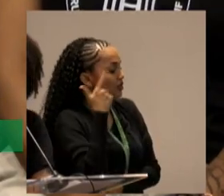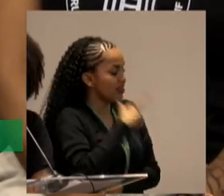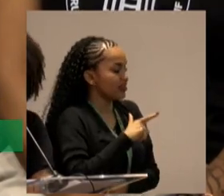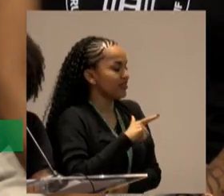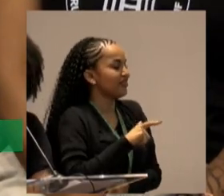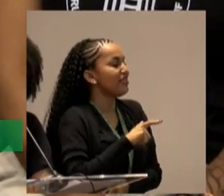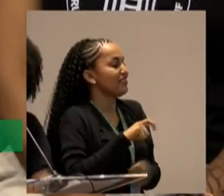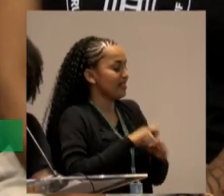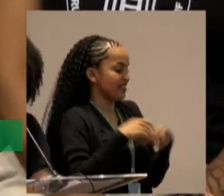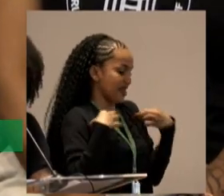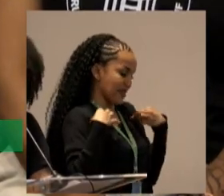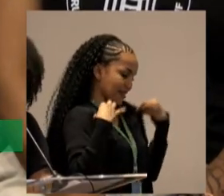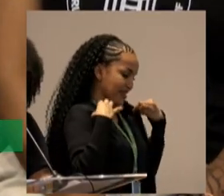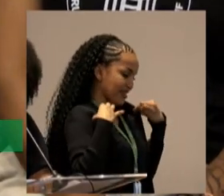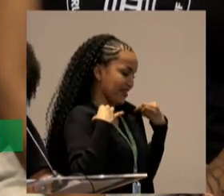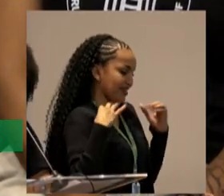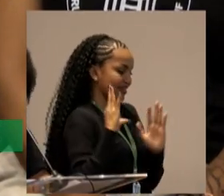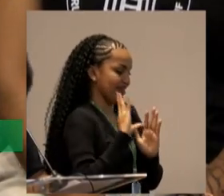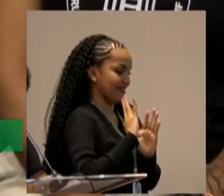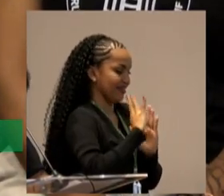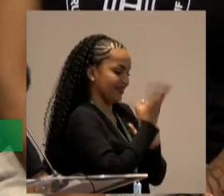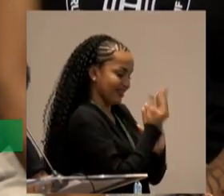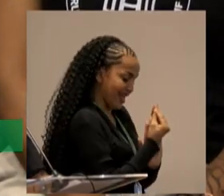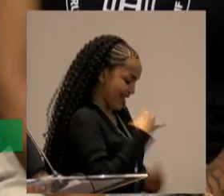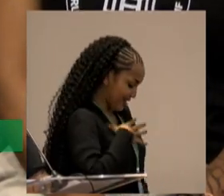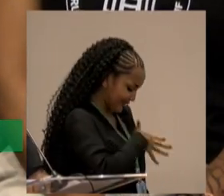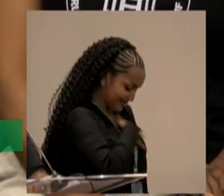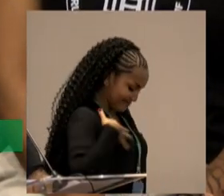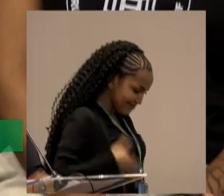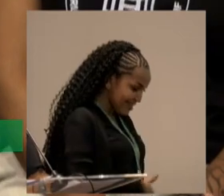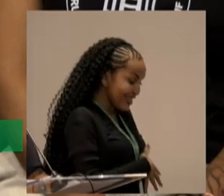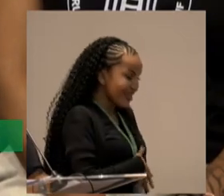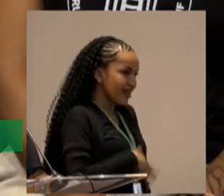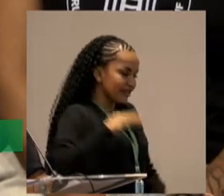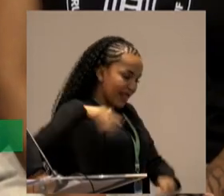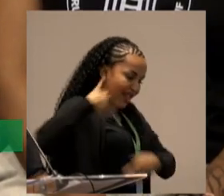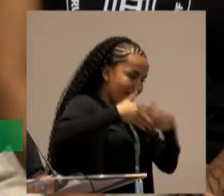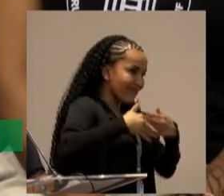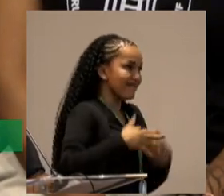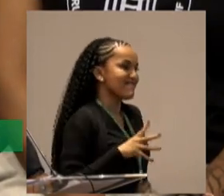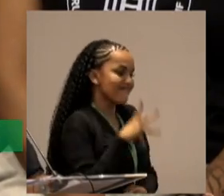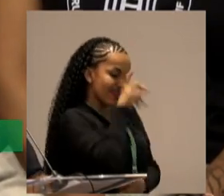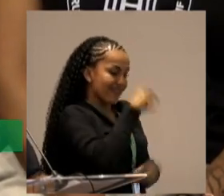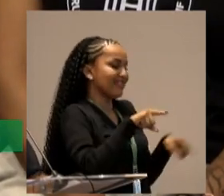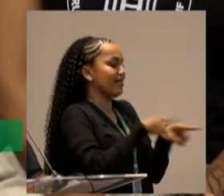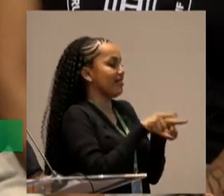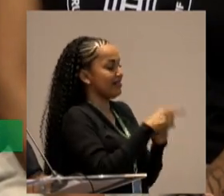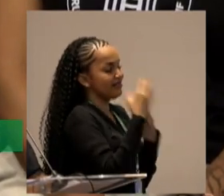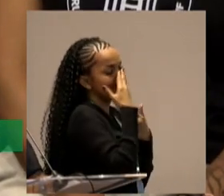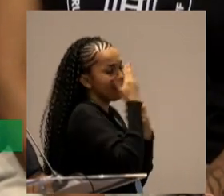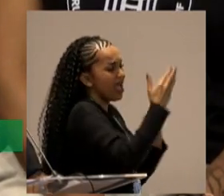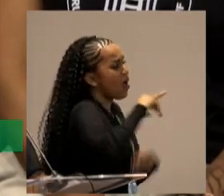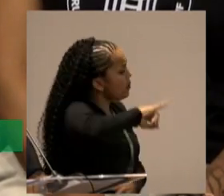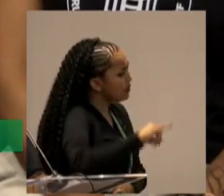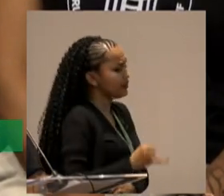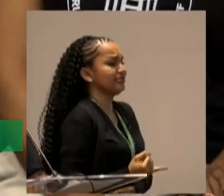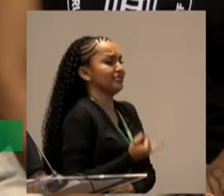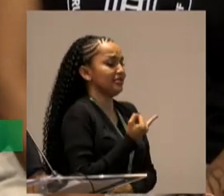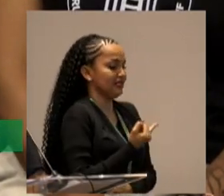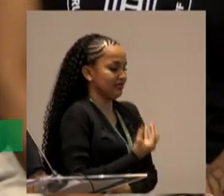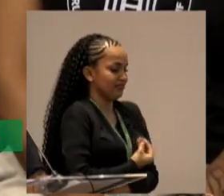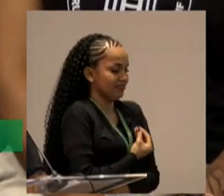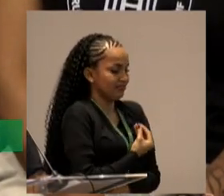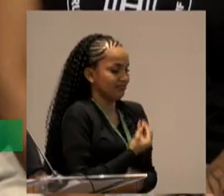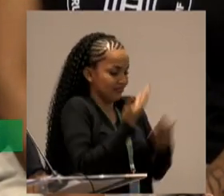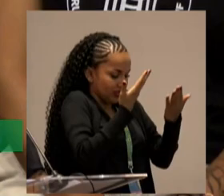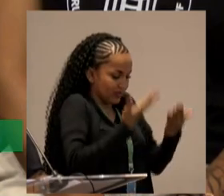nossa camiseta, e acho que daqui para frente a gente vai estar mais forte ainda. Quero agradecer muito a oportunidade de estar aqui